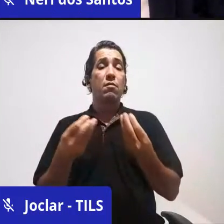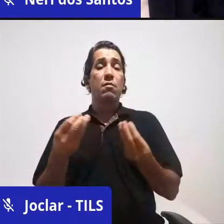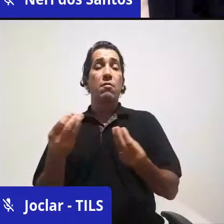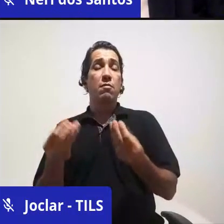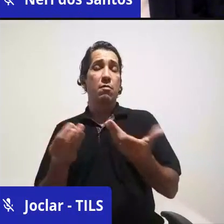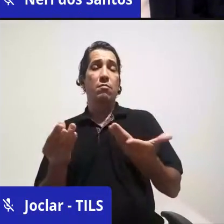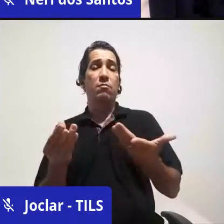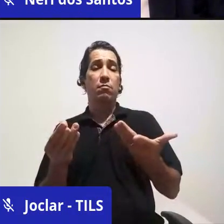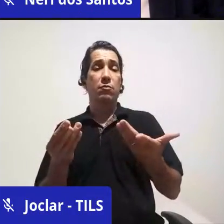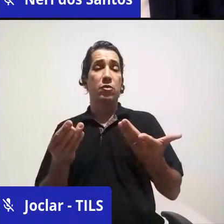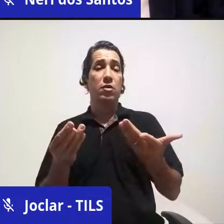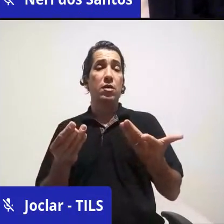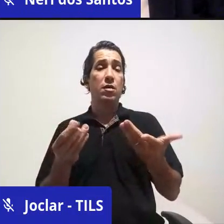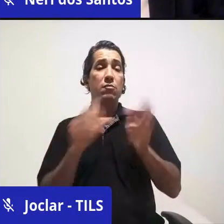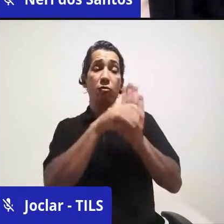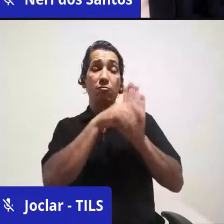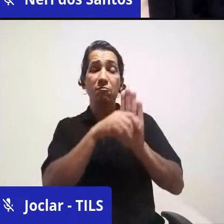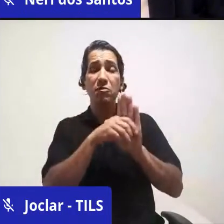empresarial?